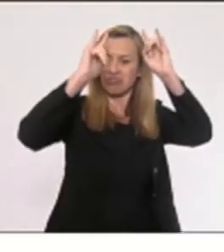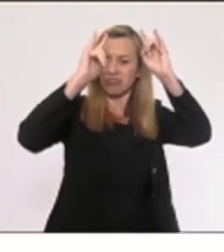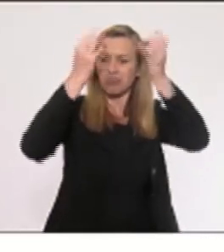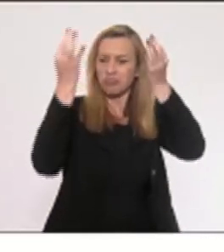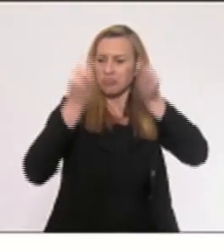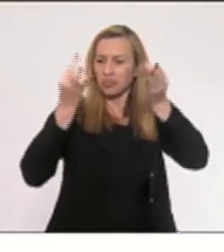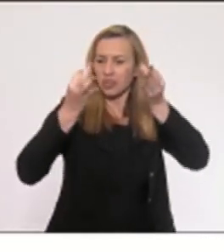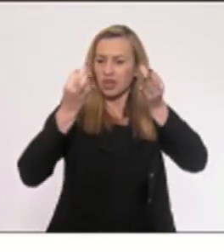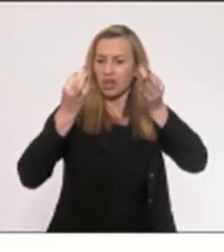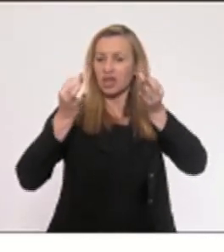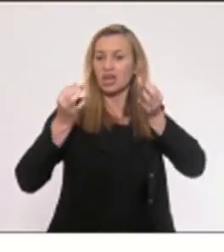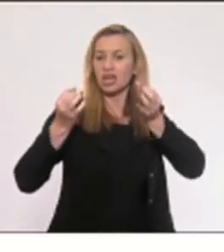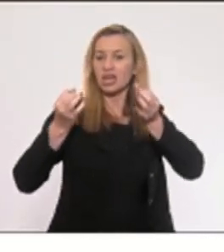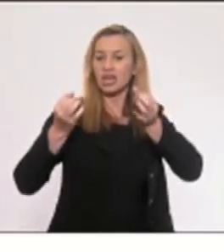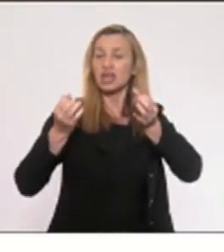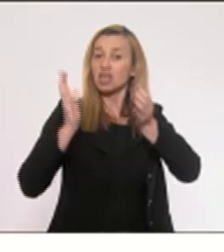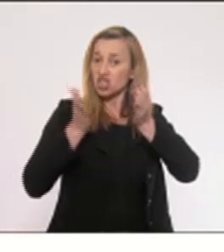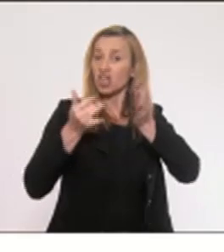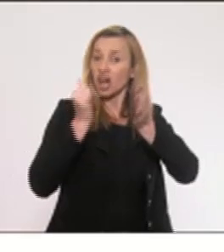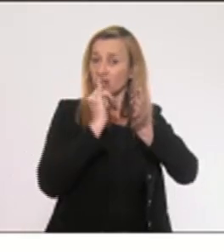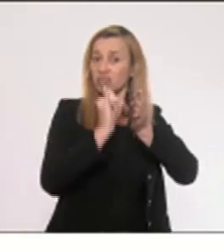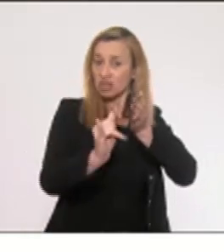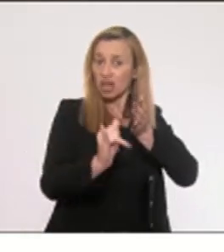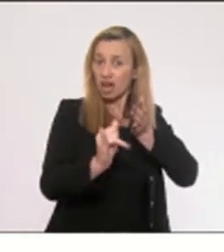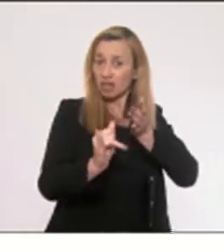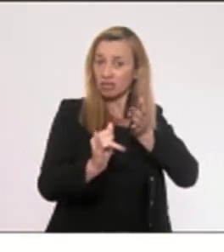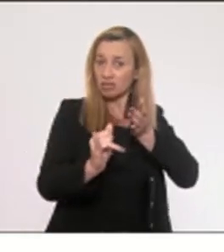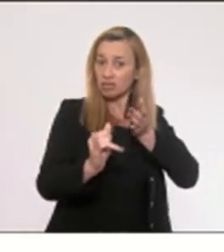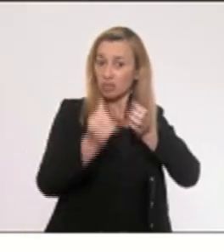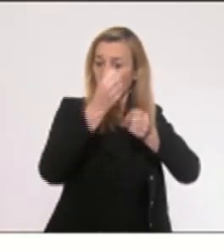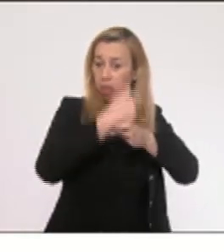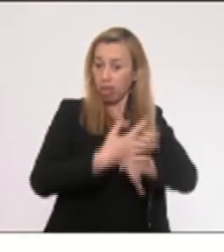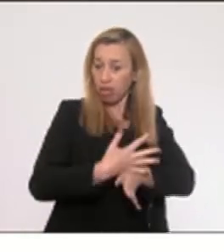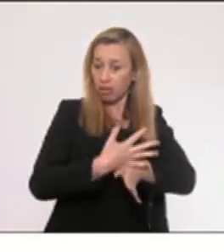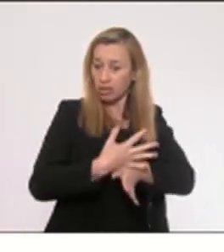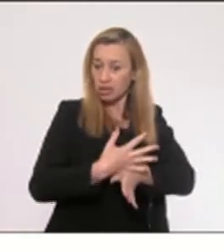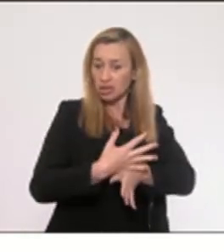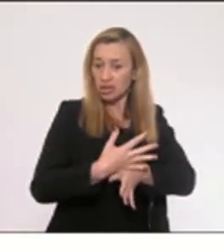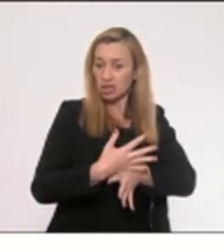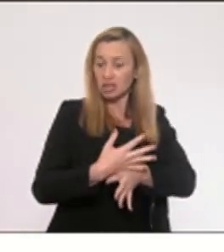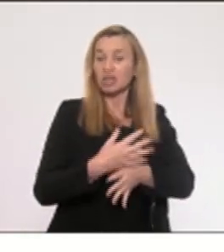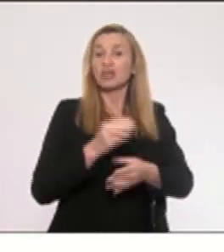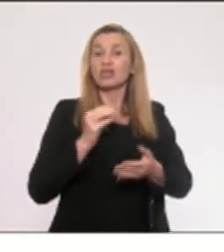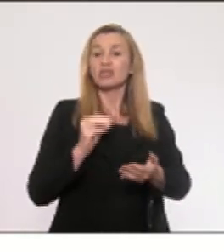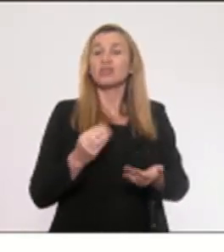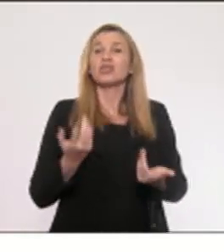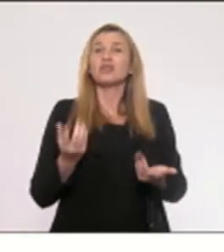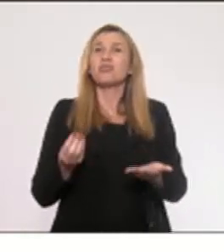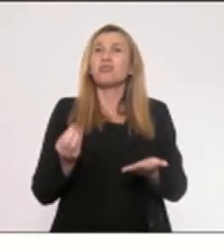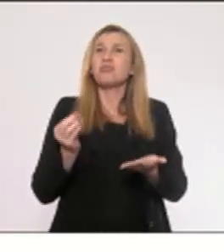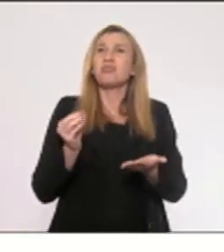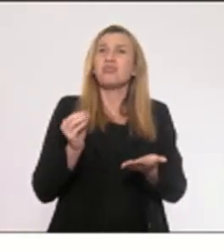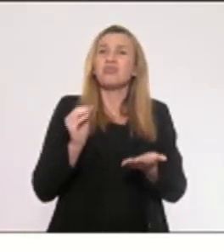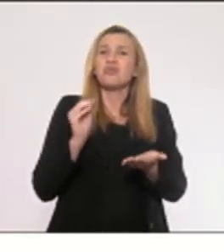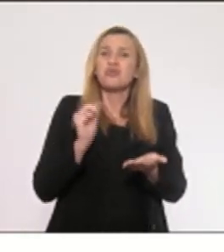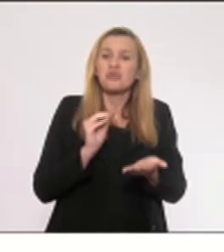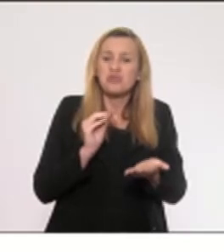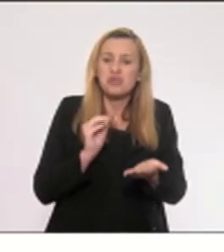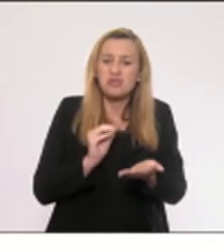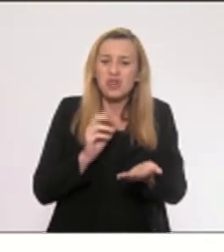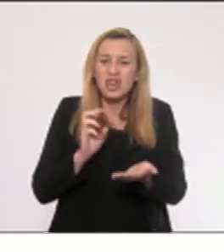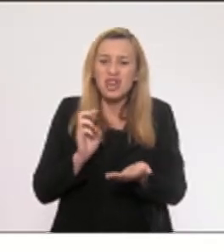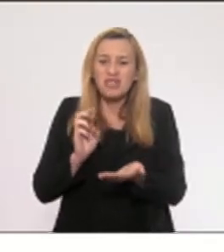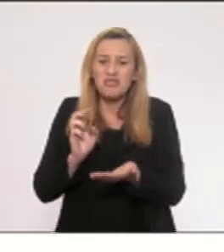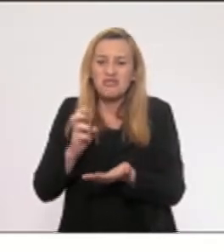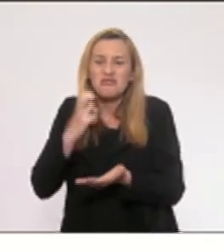é uma tragédia anunciada. Por conta de tanta apatia, de tanta